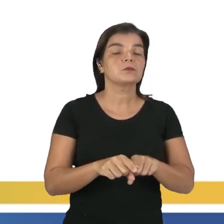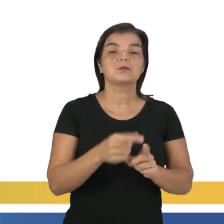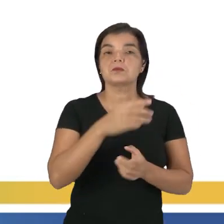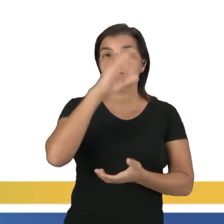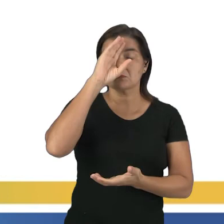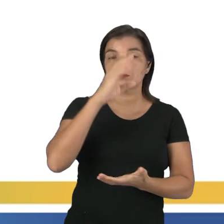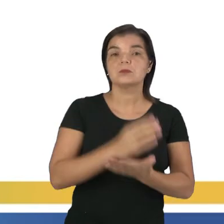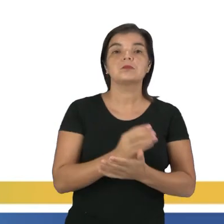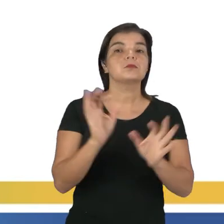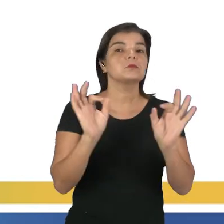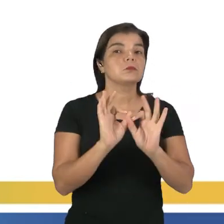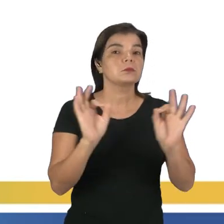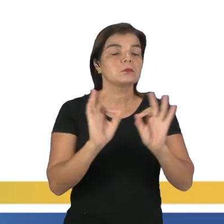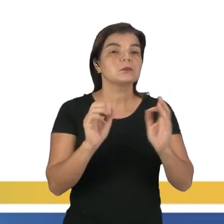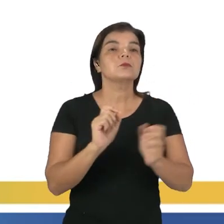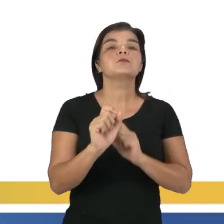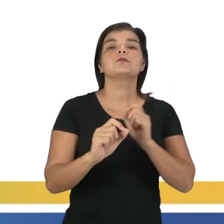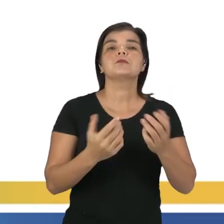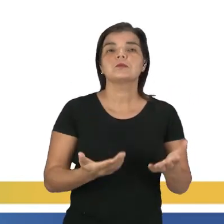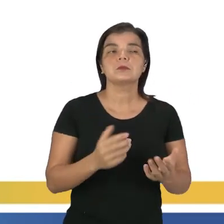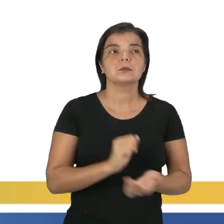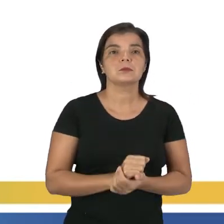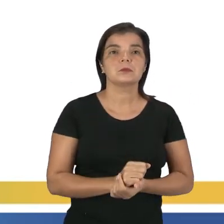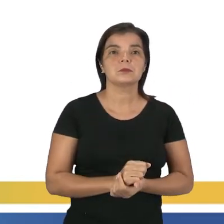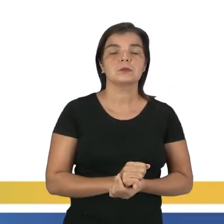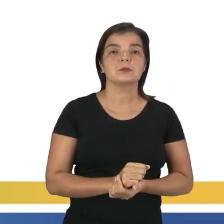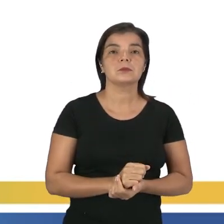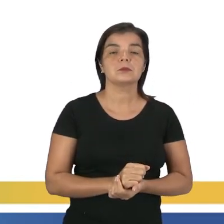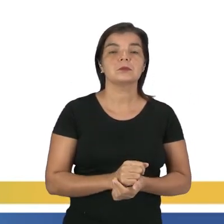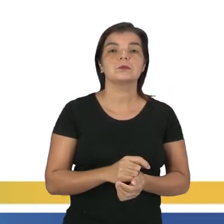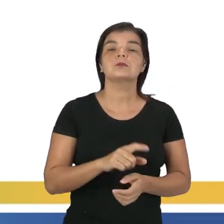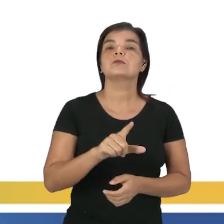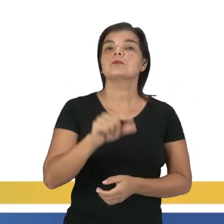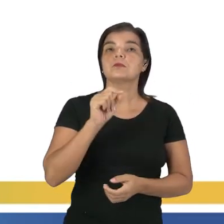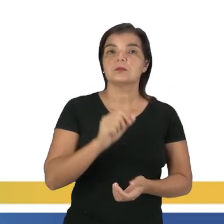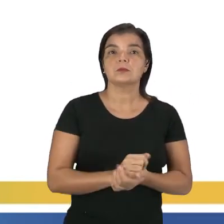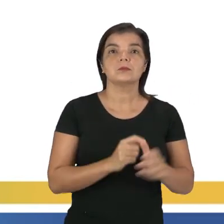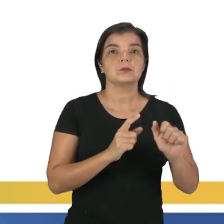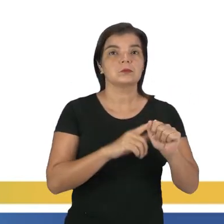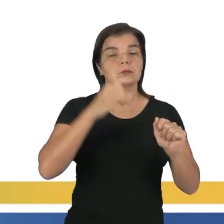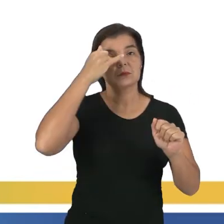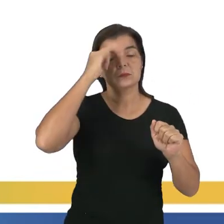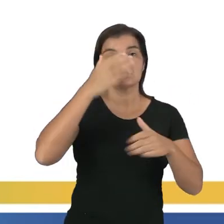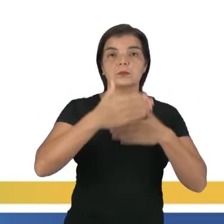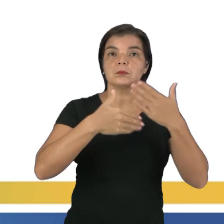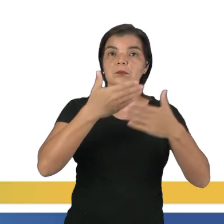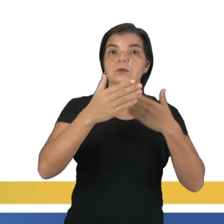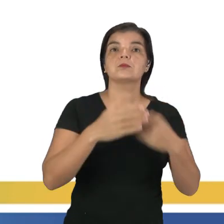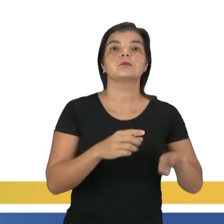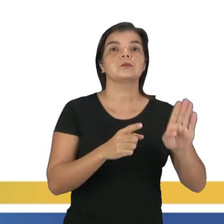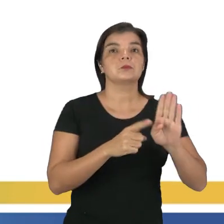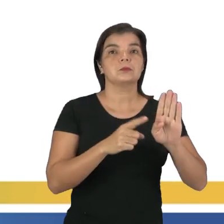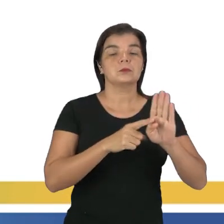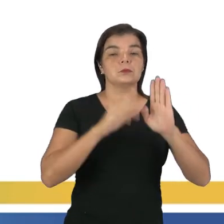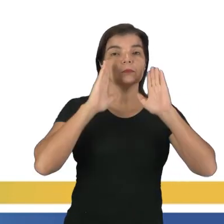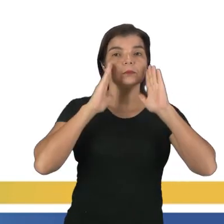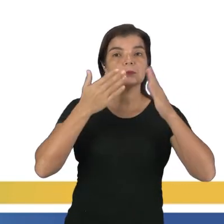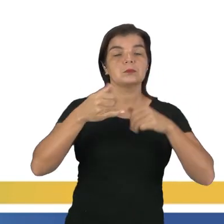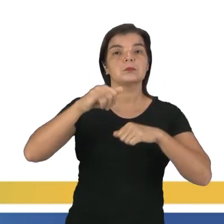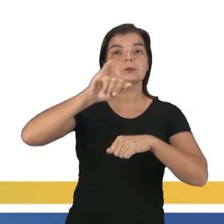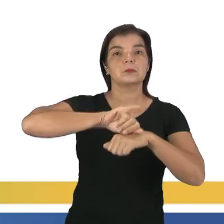por não acreditar no quê? Em quais dessas alternativas? Letra A, na ideia de progresso,